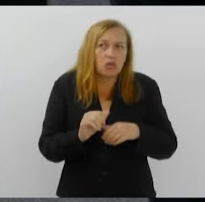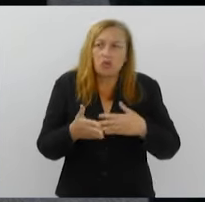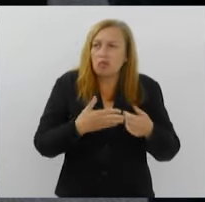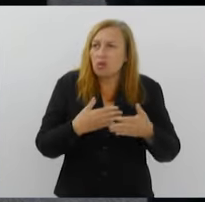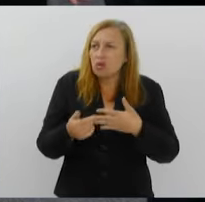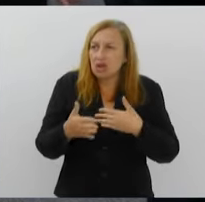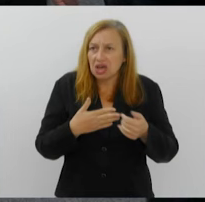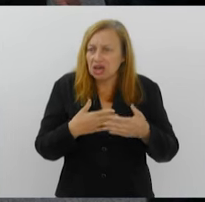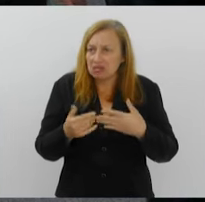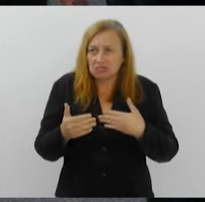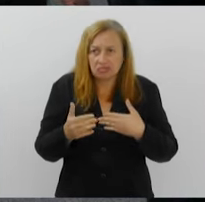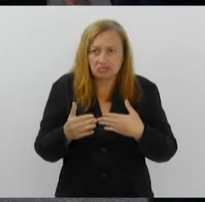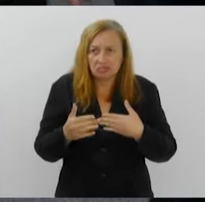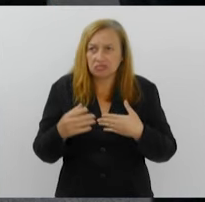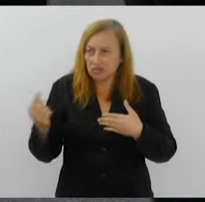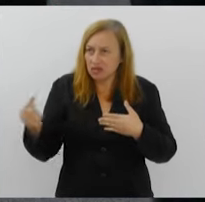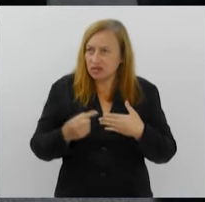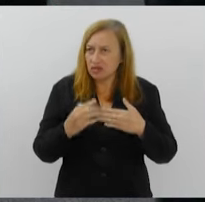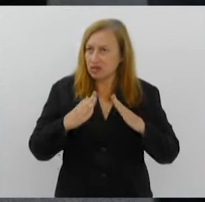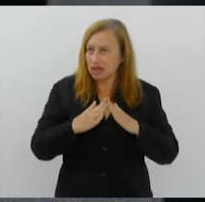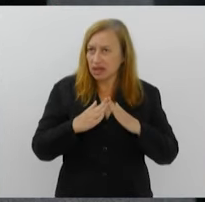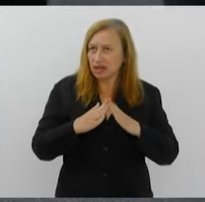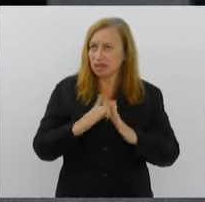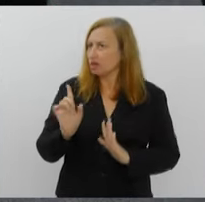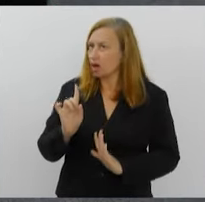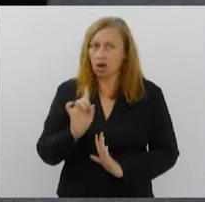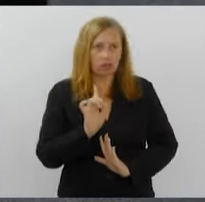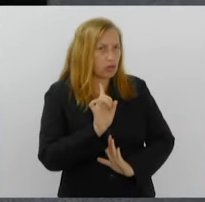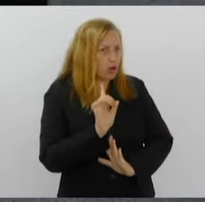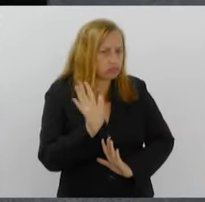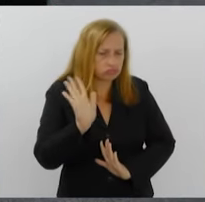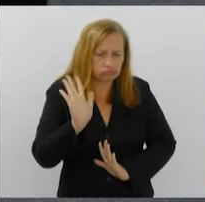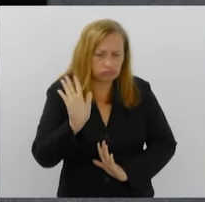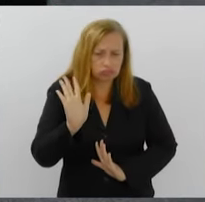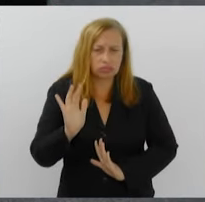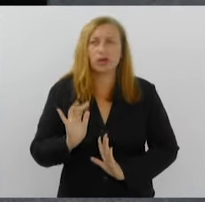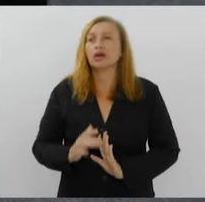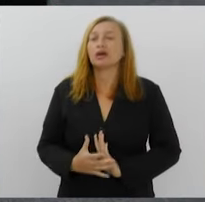casa. Eu não estou dizendo. Bom,